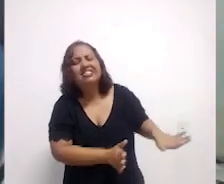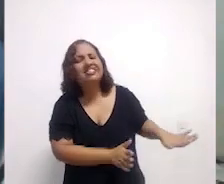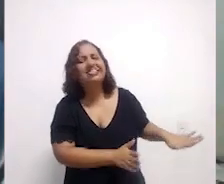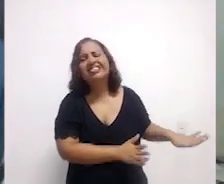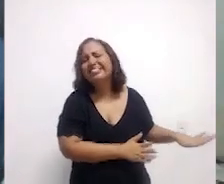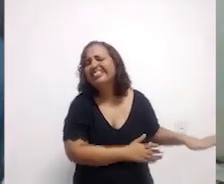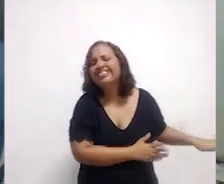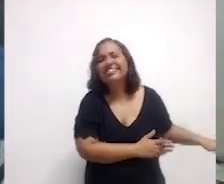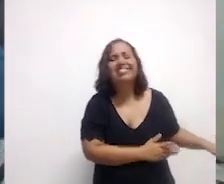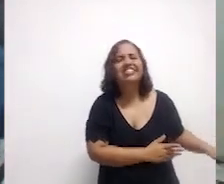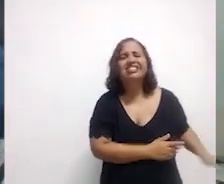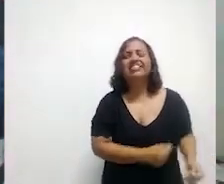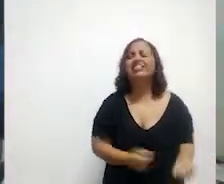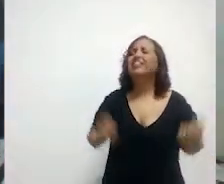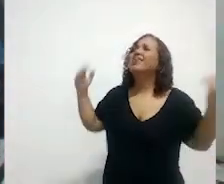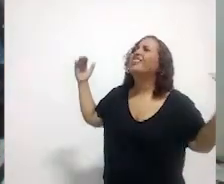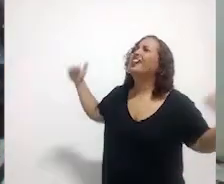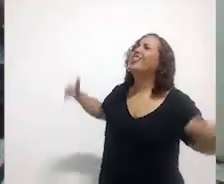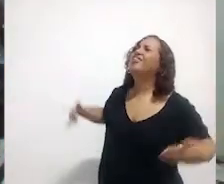circunstâncias,